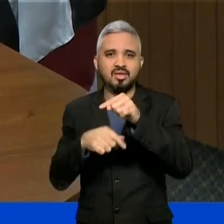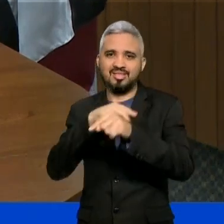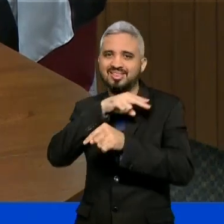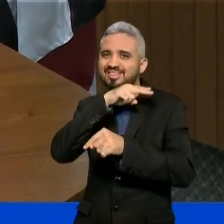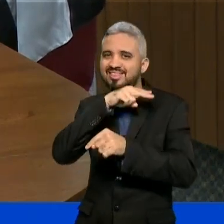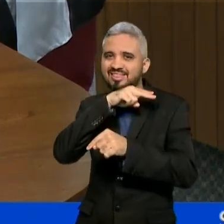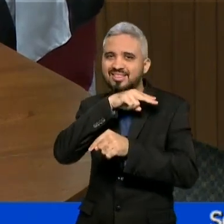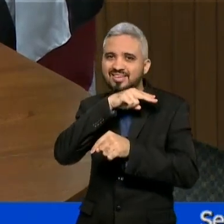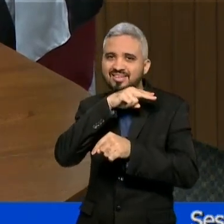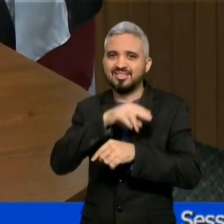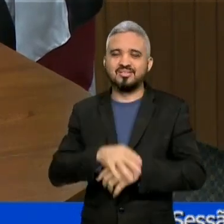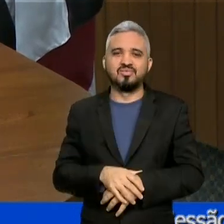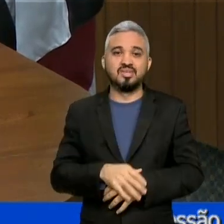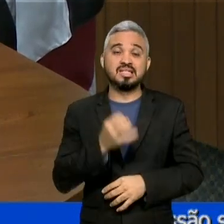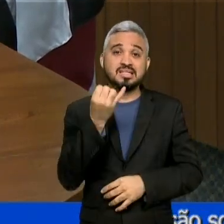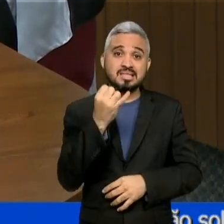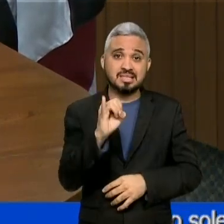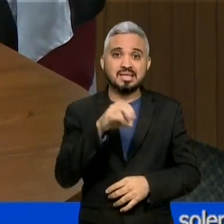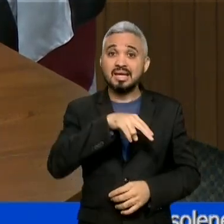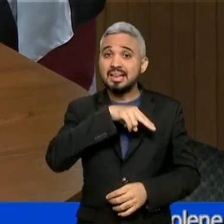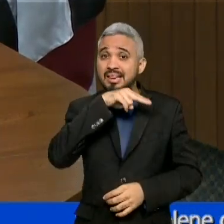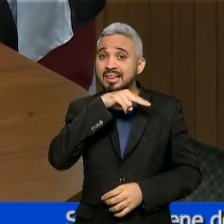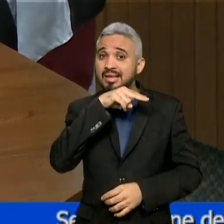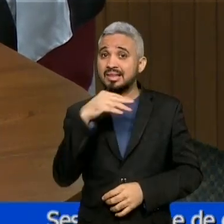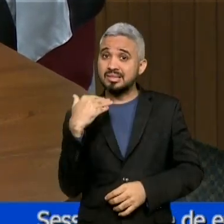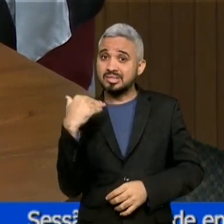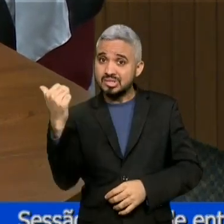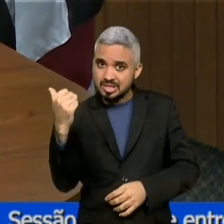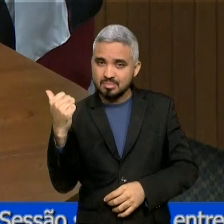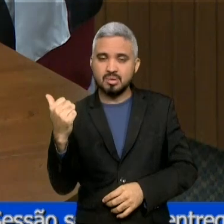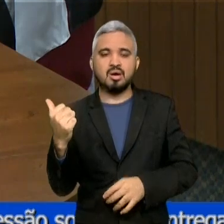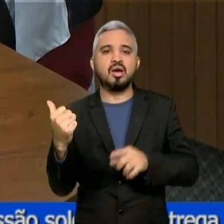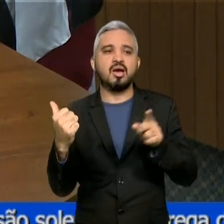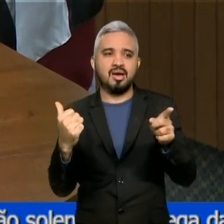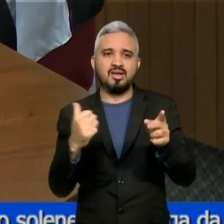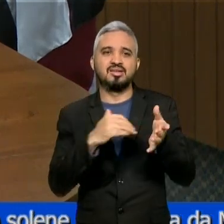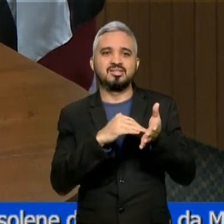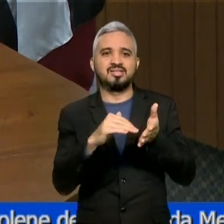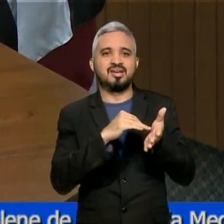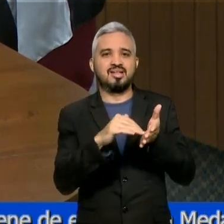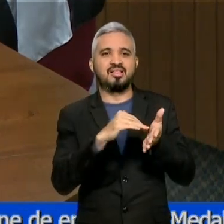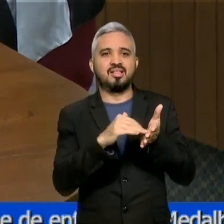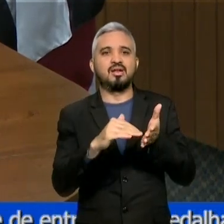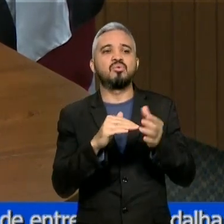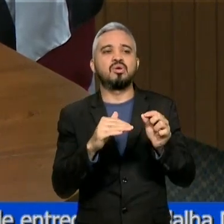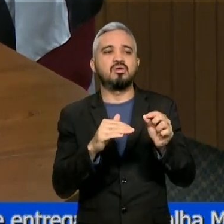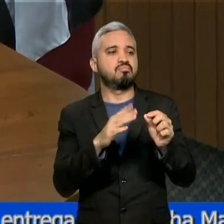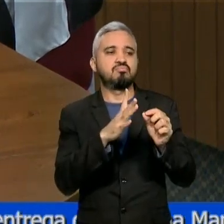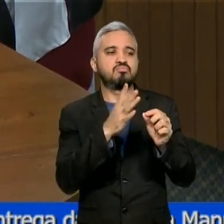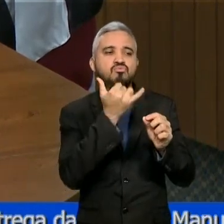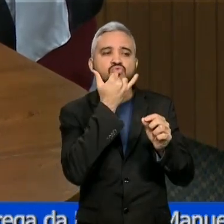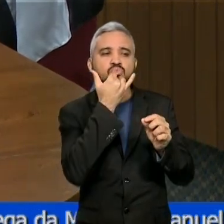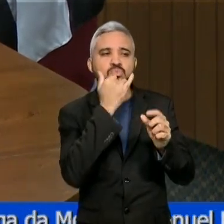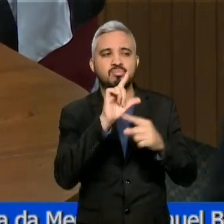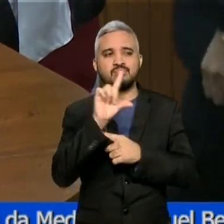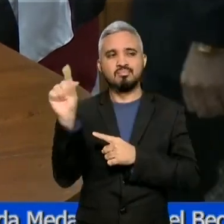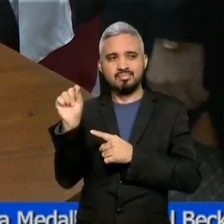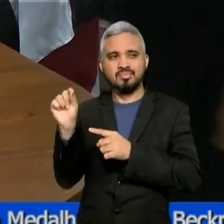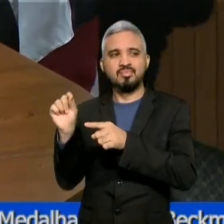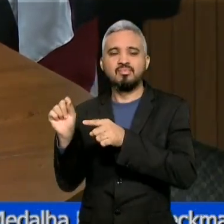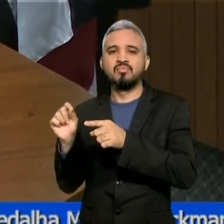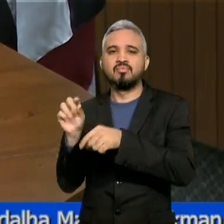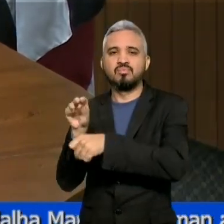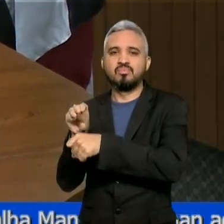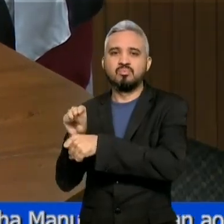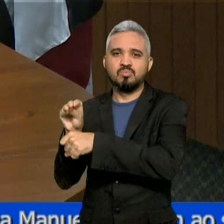do neto, aí o secretário vira avô, e aí realmente não tem como a gente competir com isso, né? E nem é o